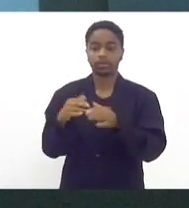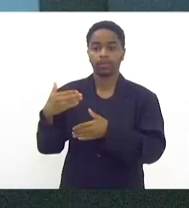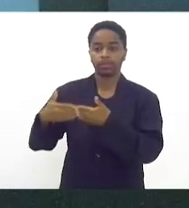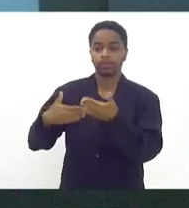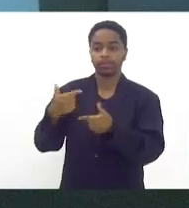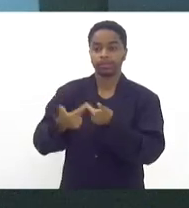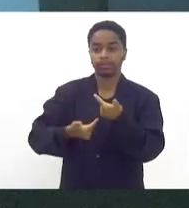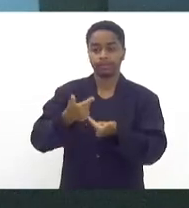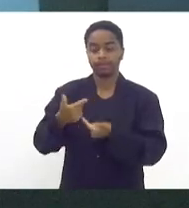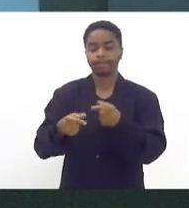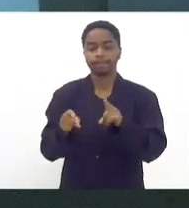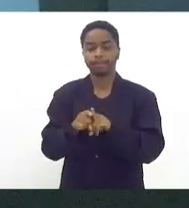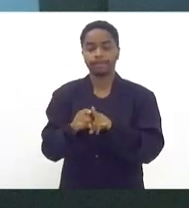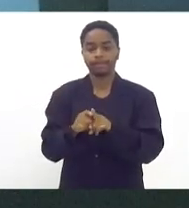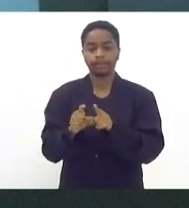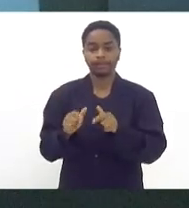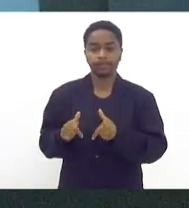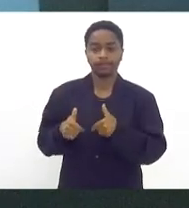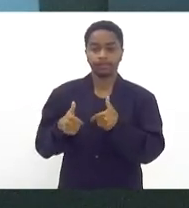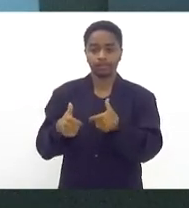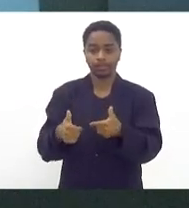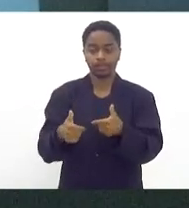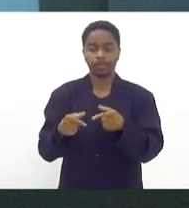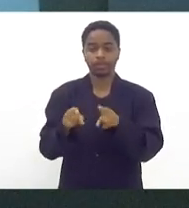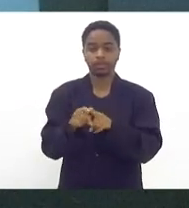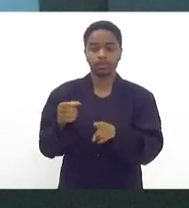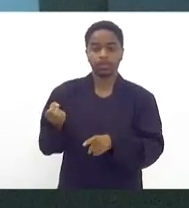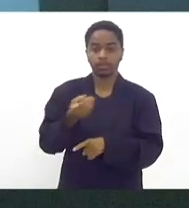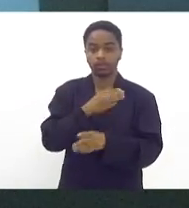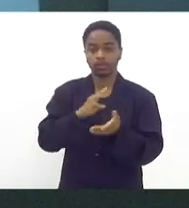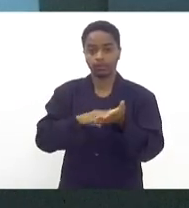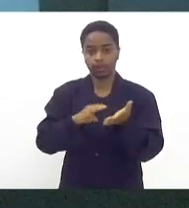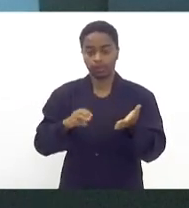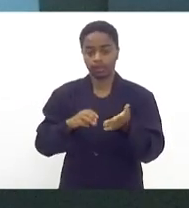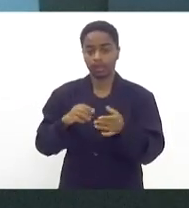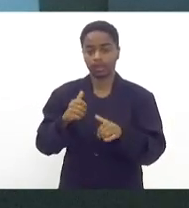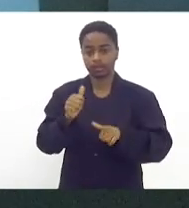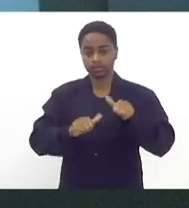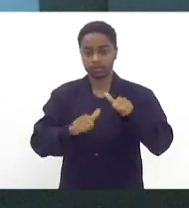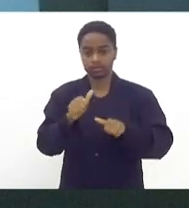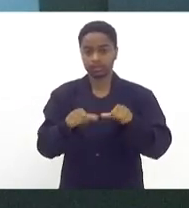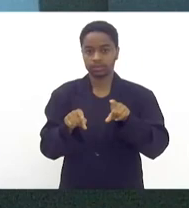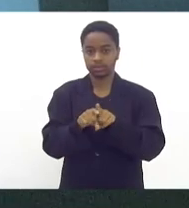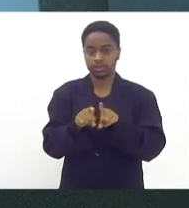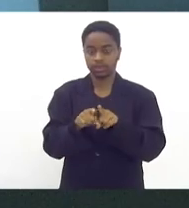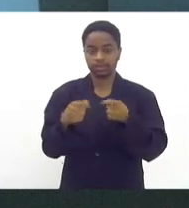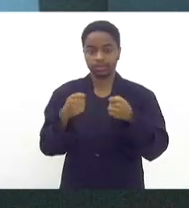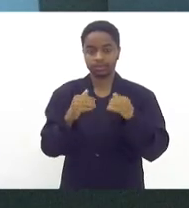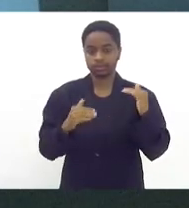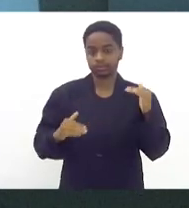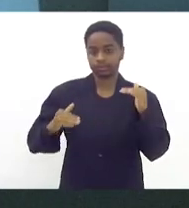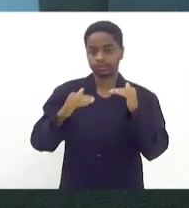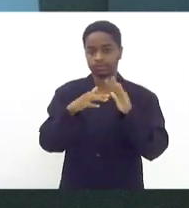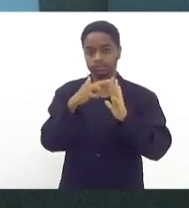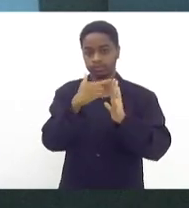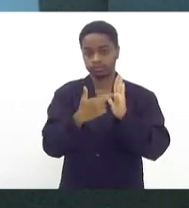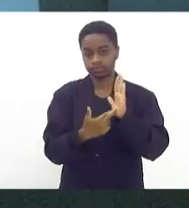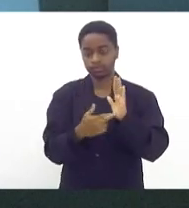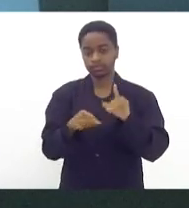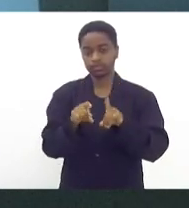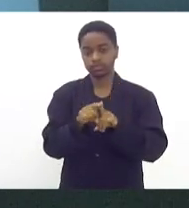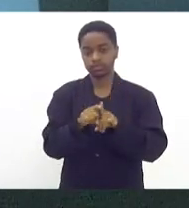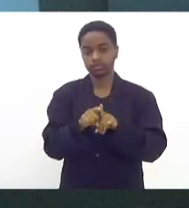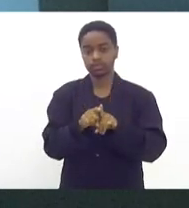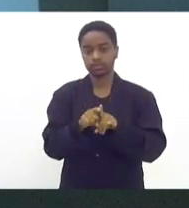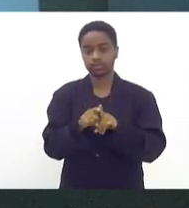incrementar a eficiência implementar nova metodologia de análise zelar pela proporcionalidade regulatória e conferir